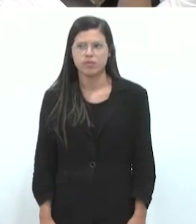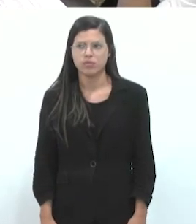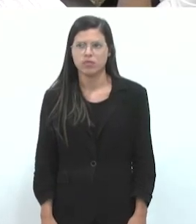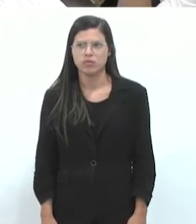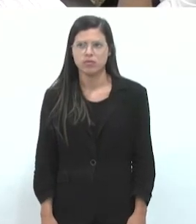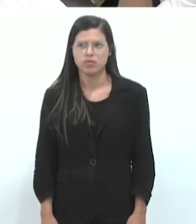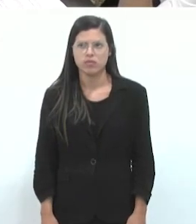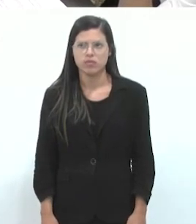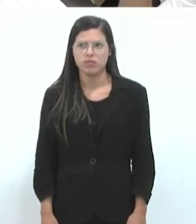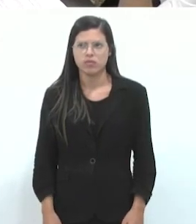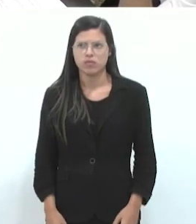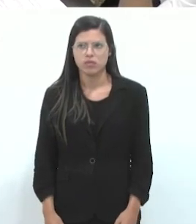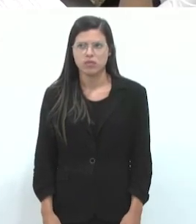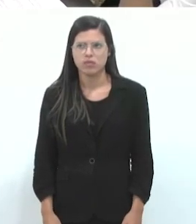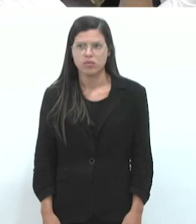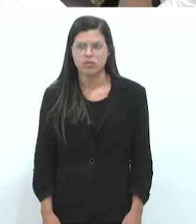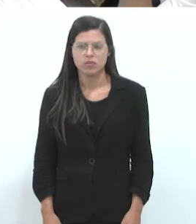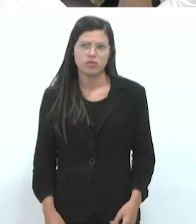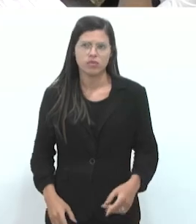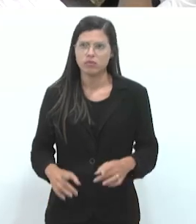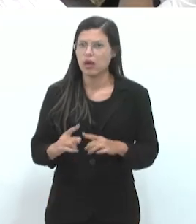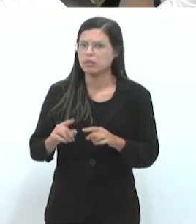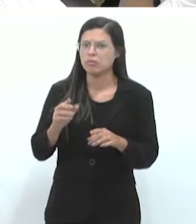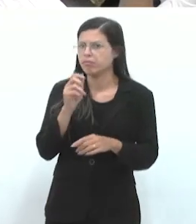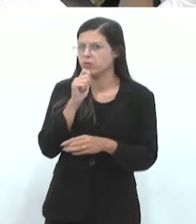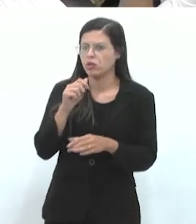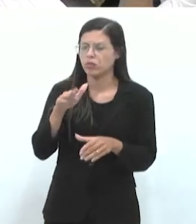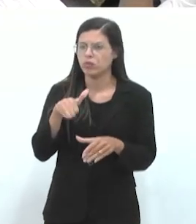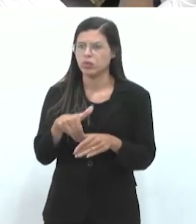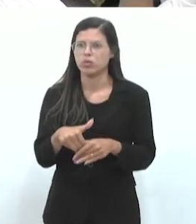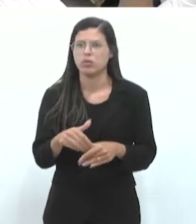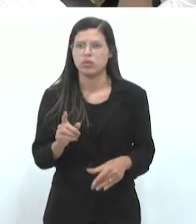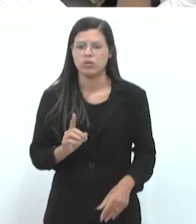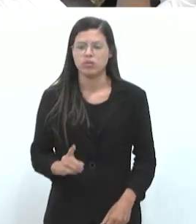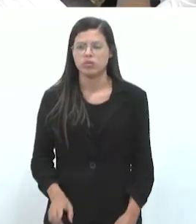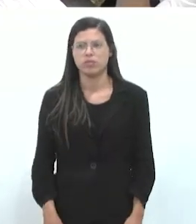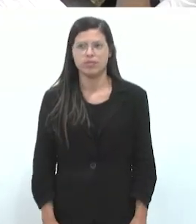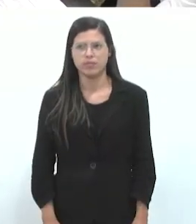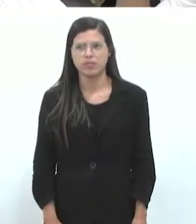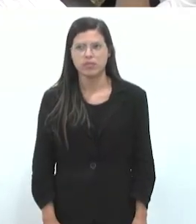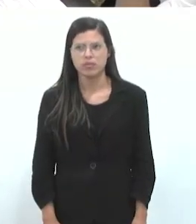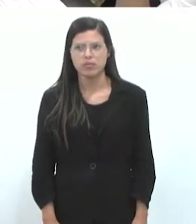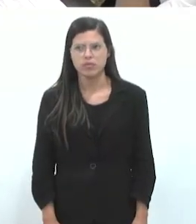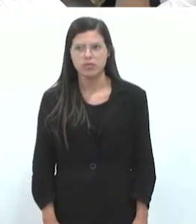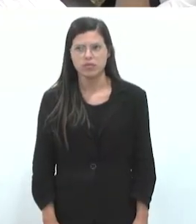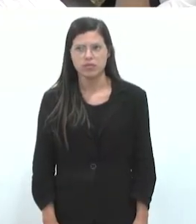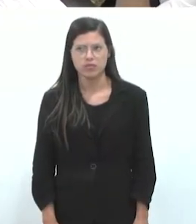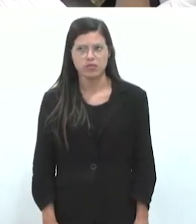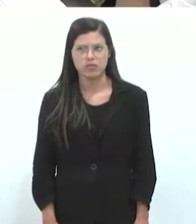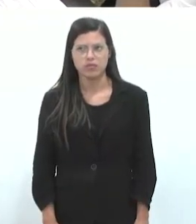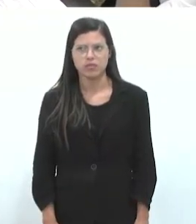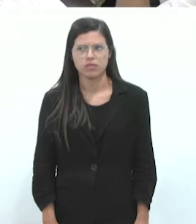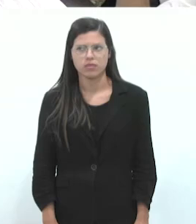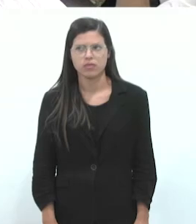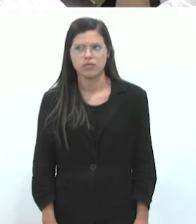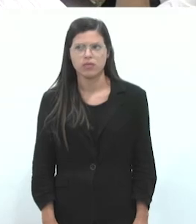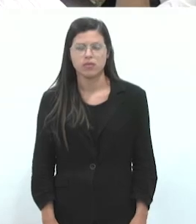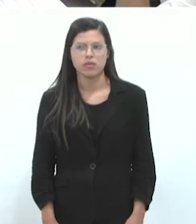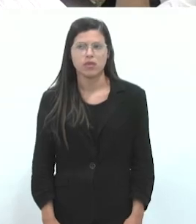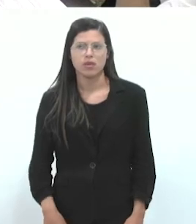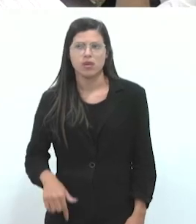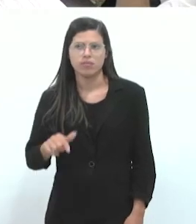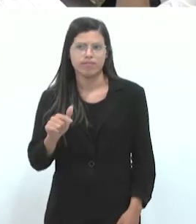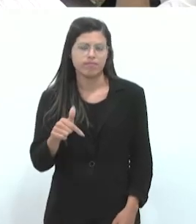não votou. Não votou, mas, na verdade, independente, como ele não está aqui para defender o parecer,